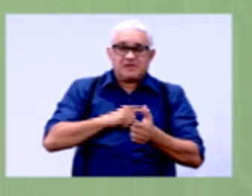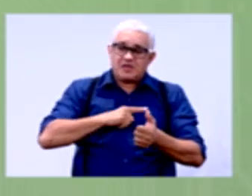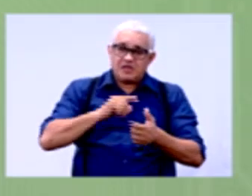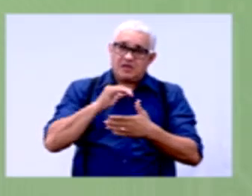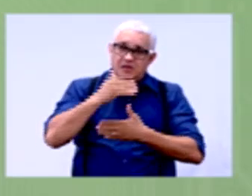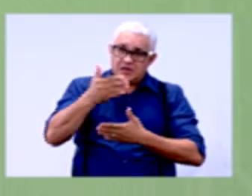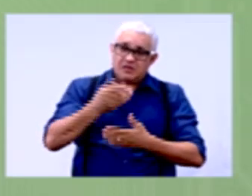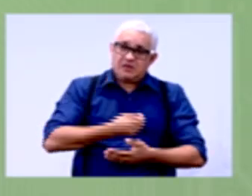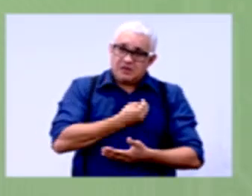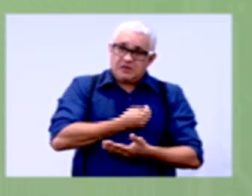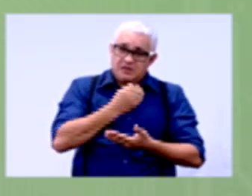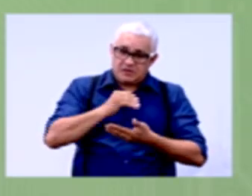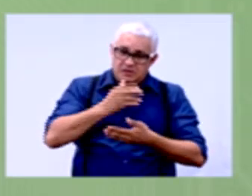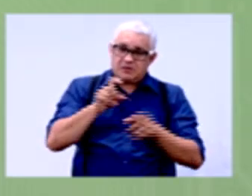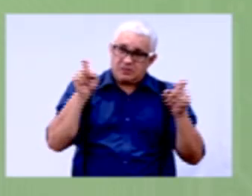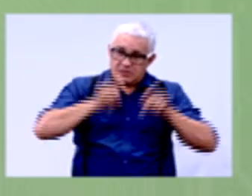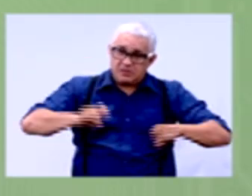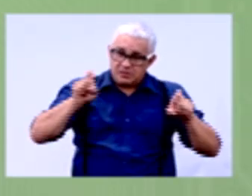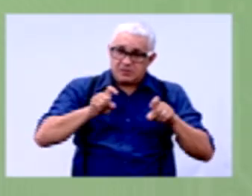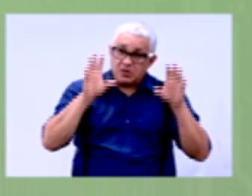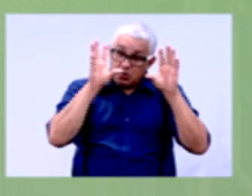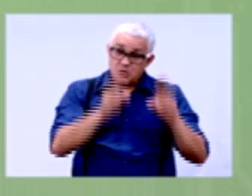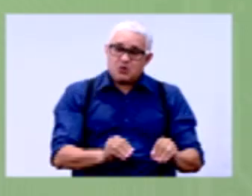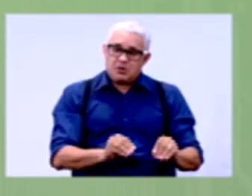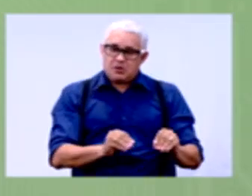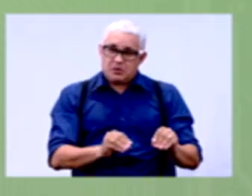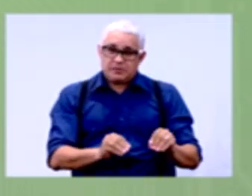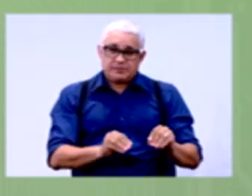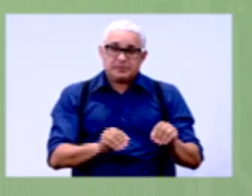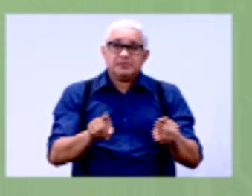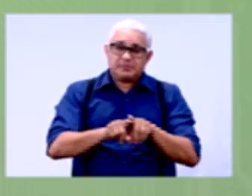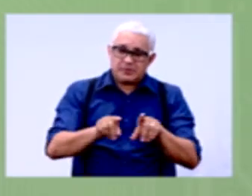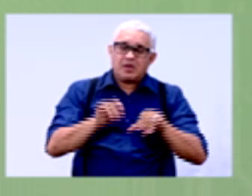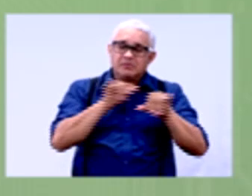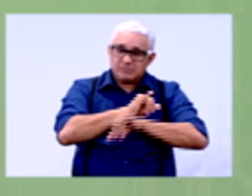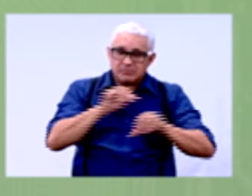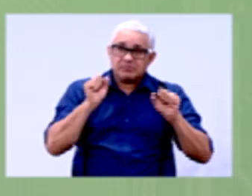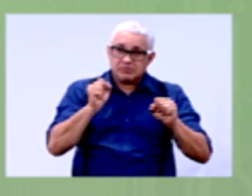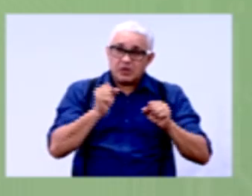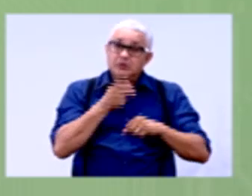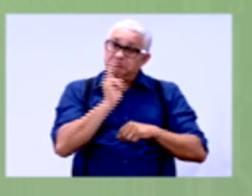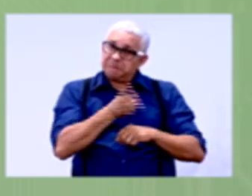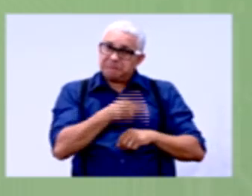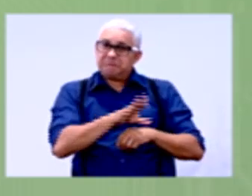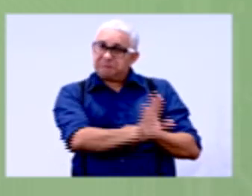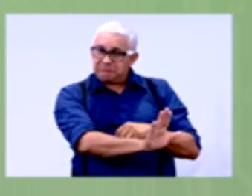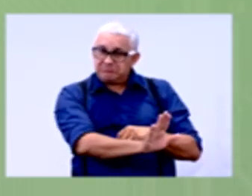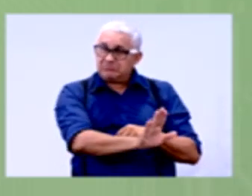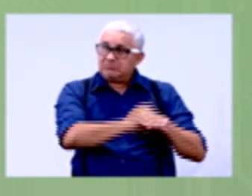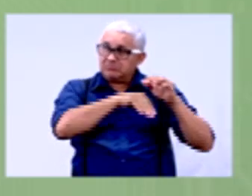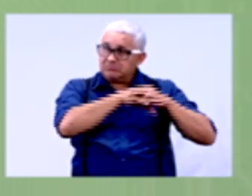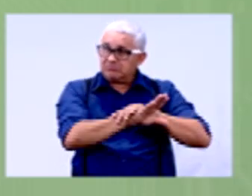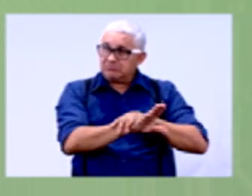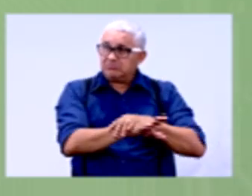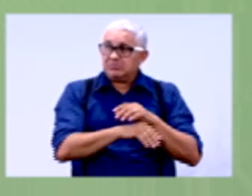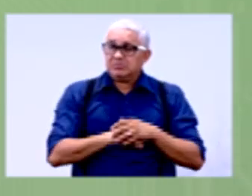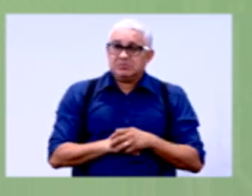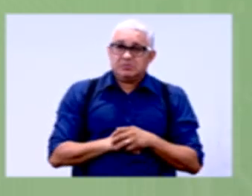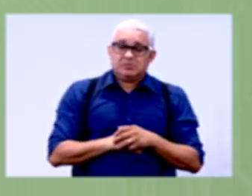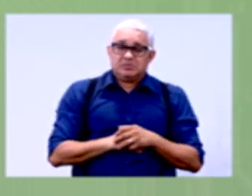equipamento, no momento que o equipamento é desligado, a informação pode ser mantida e ela não